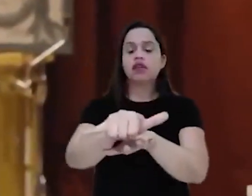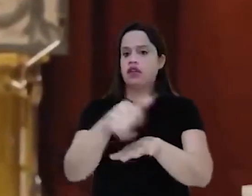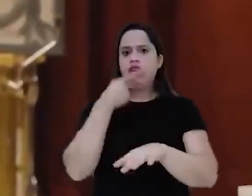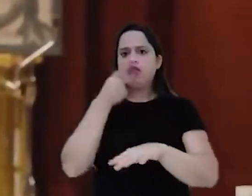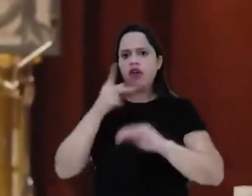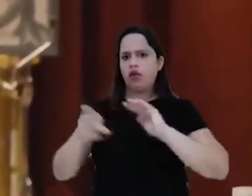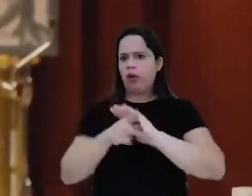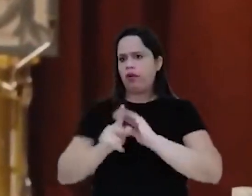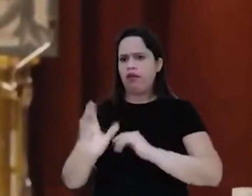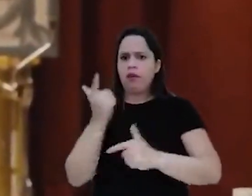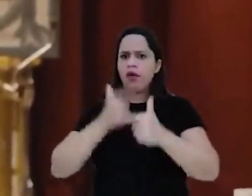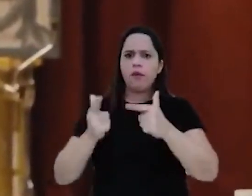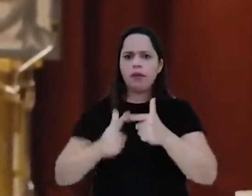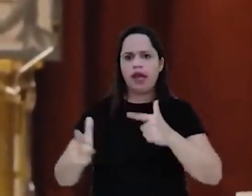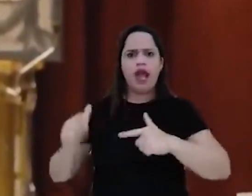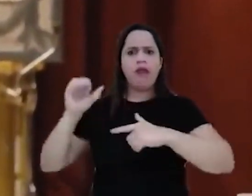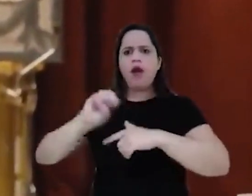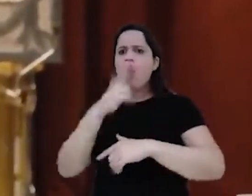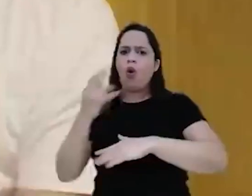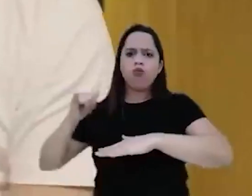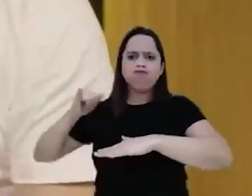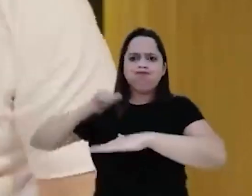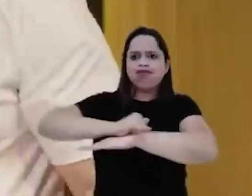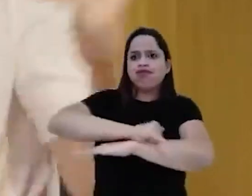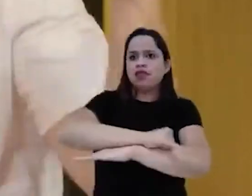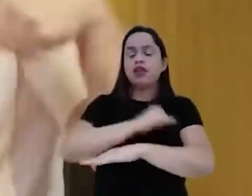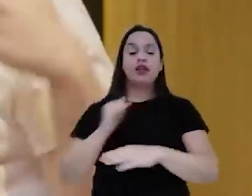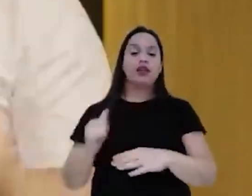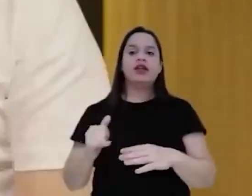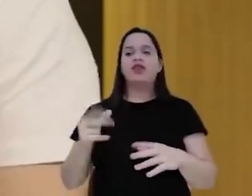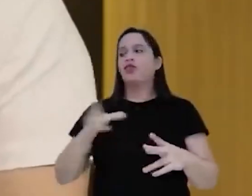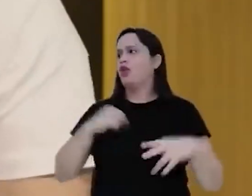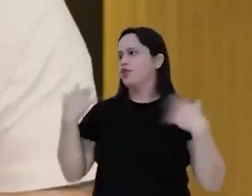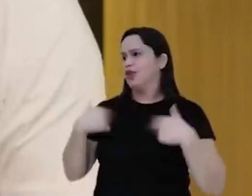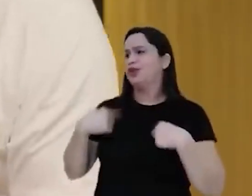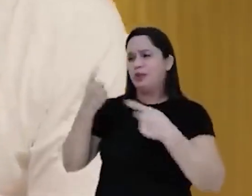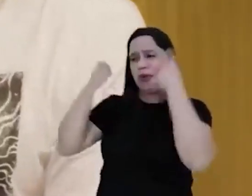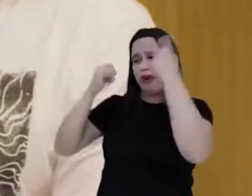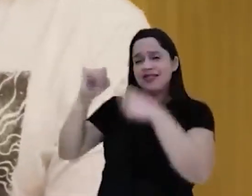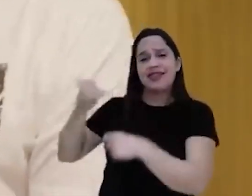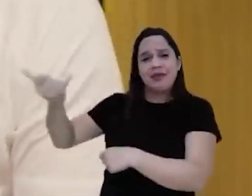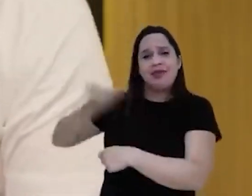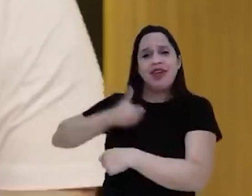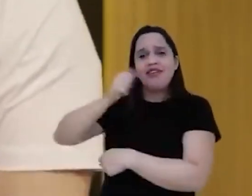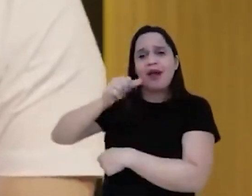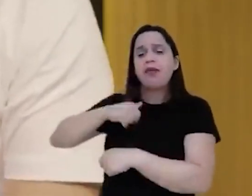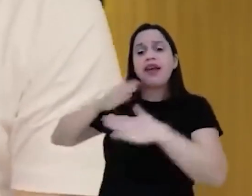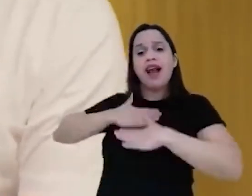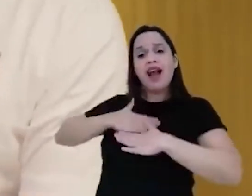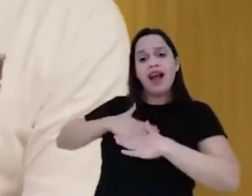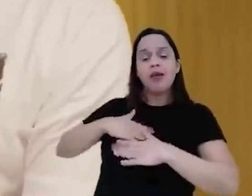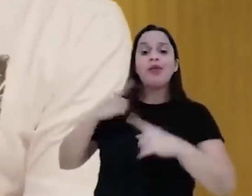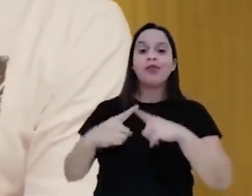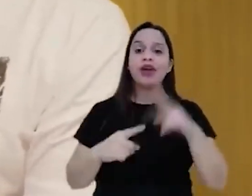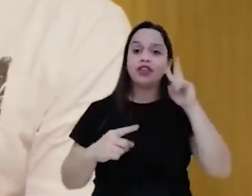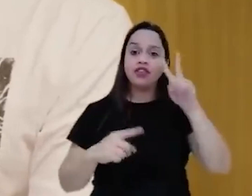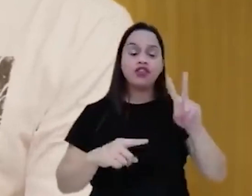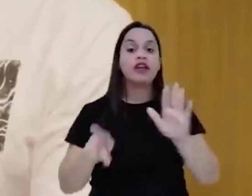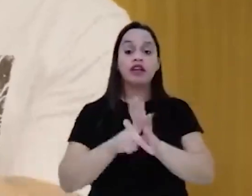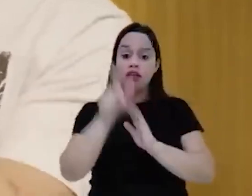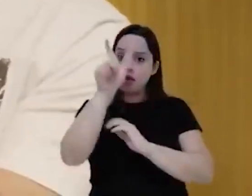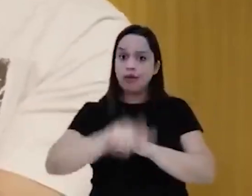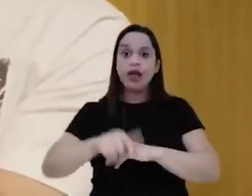nunca ninguém deles falou que tava acontecendo alguma coisa que tava caindo e fim já tô preocupado com ela moça falou isso para mim onde fica tranquilo que você começar você